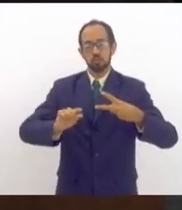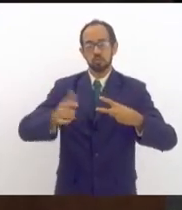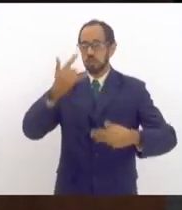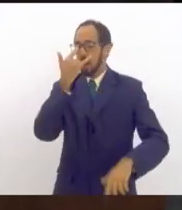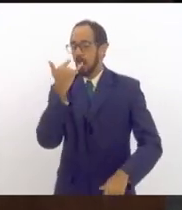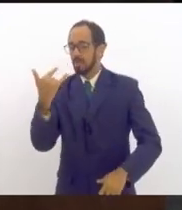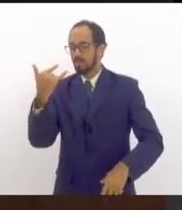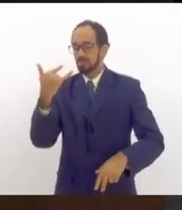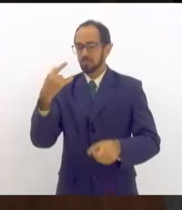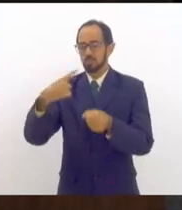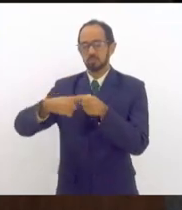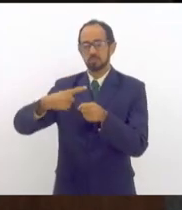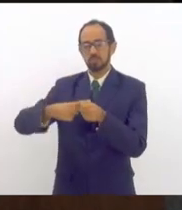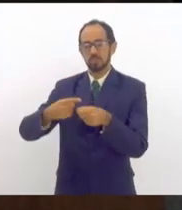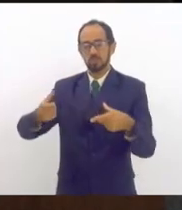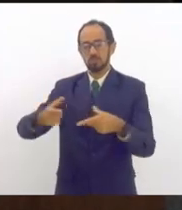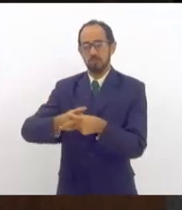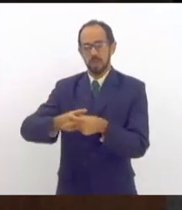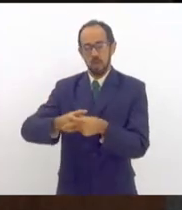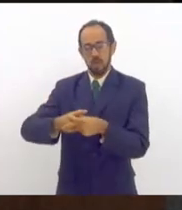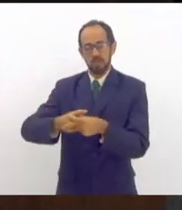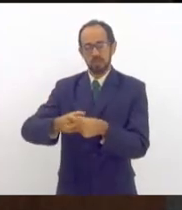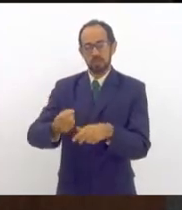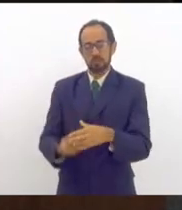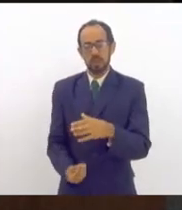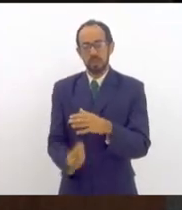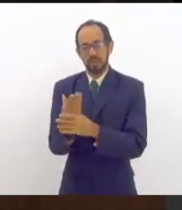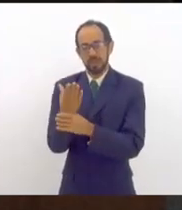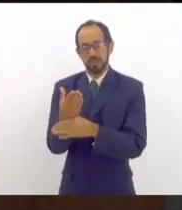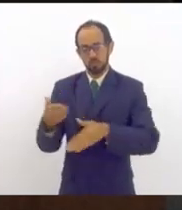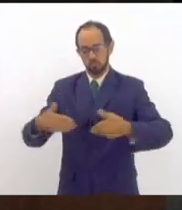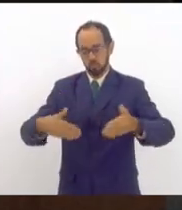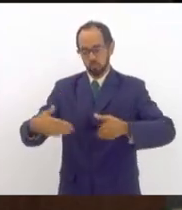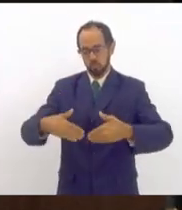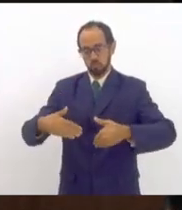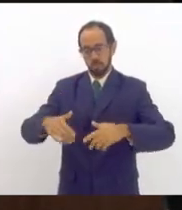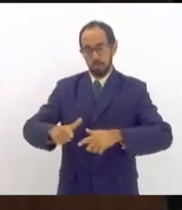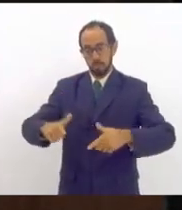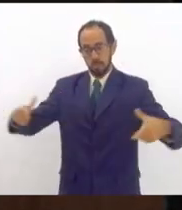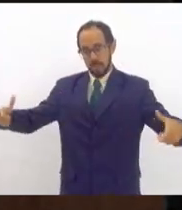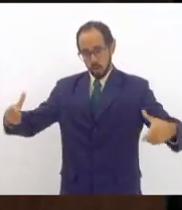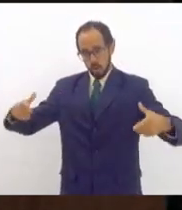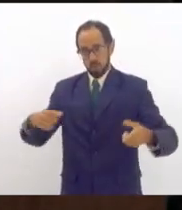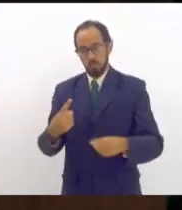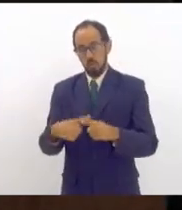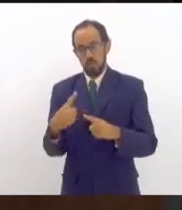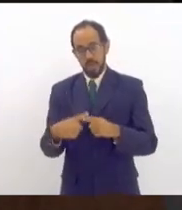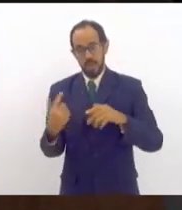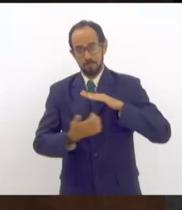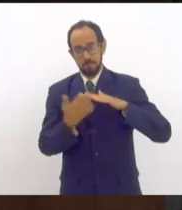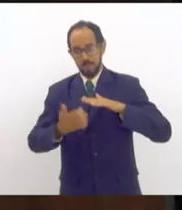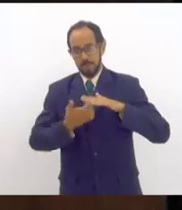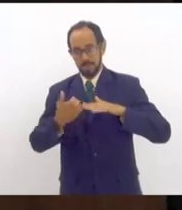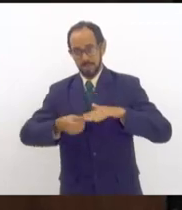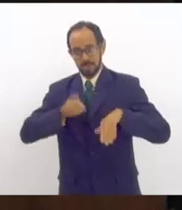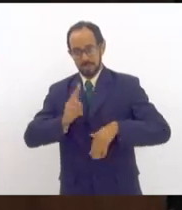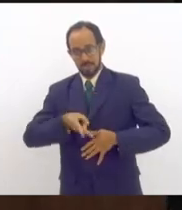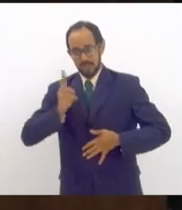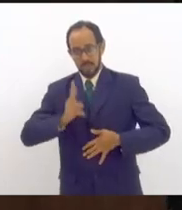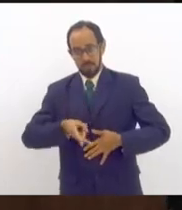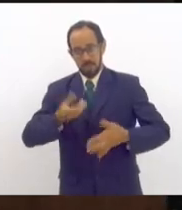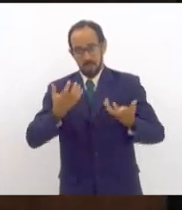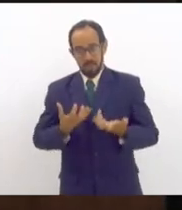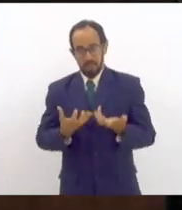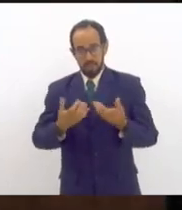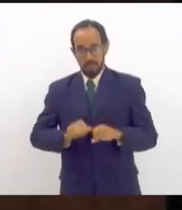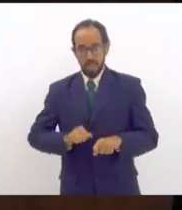dos Municípios pequenos para instalação de indústrias maiores que a empresa é sempre busca a mão de obra